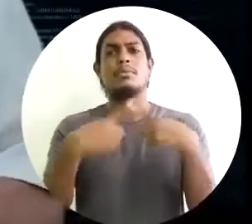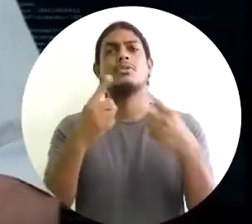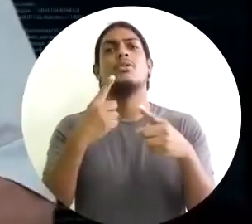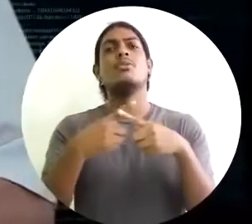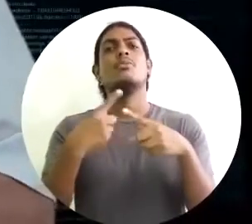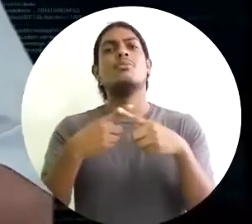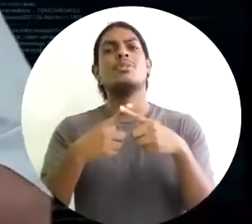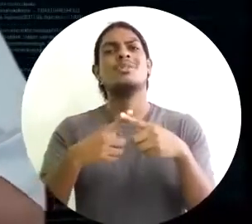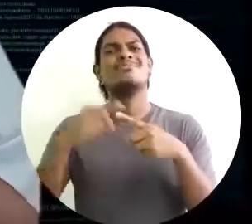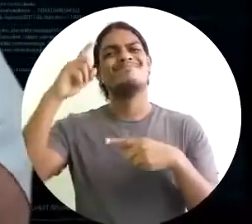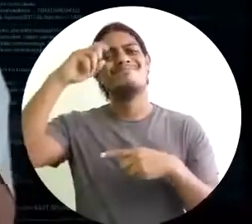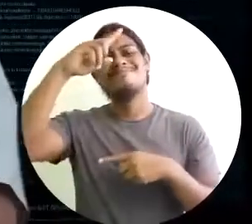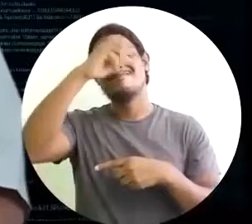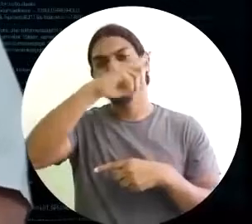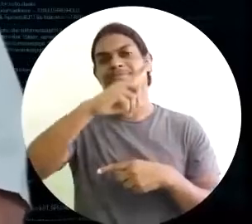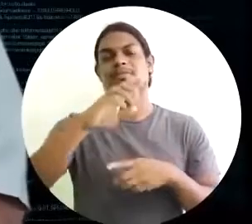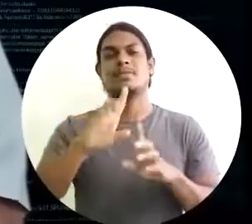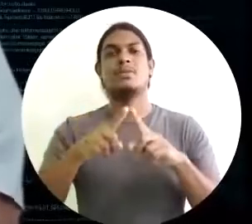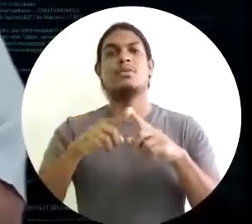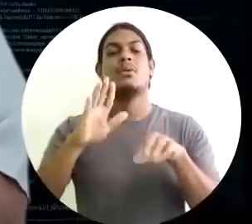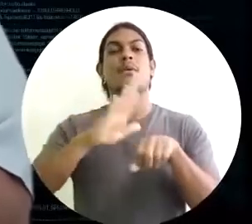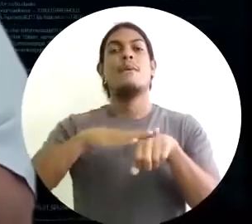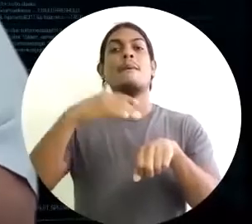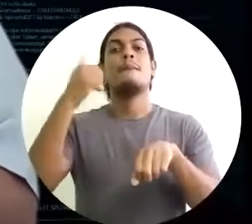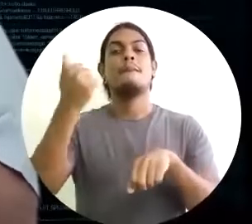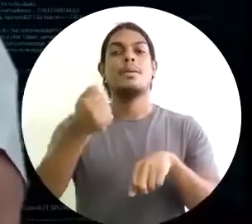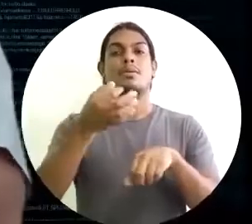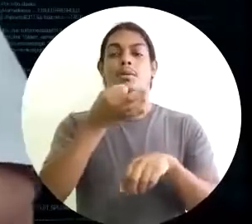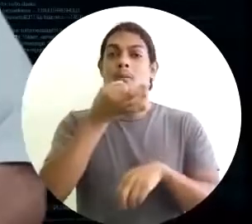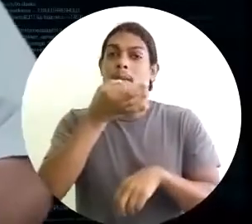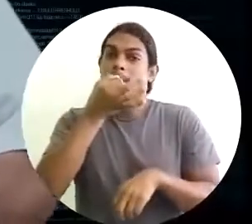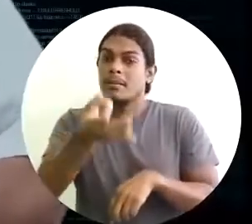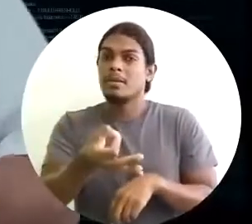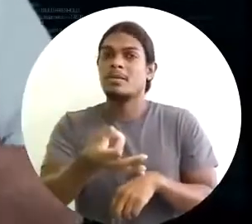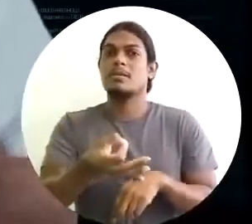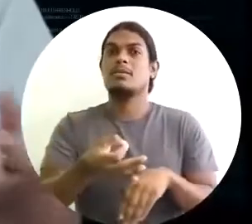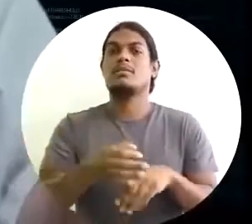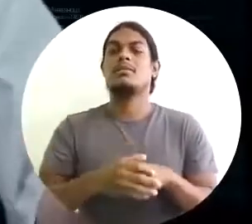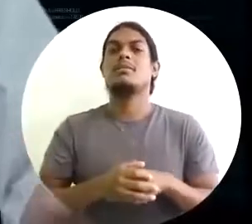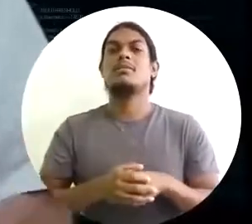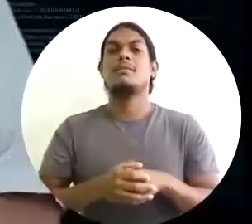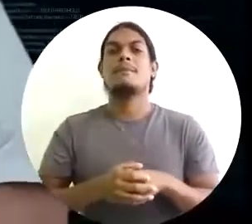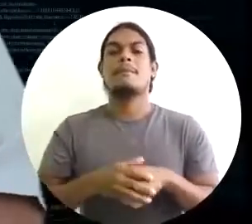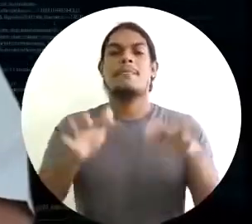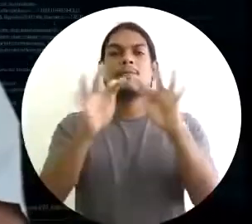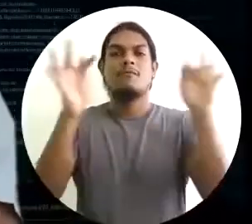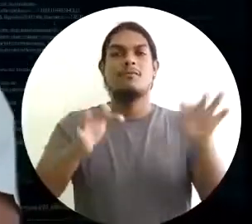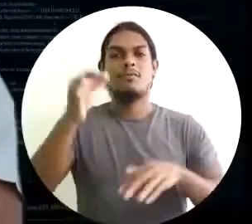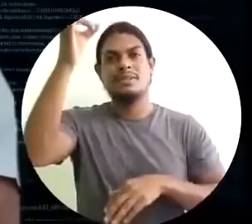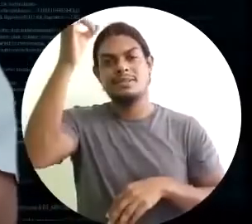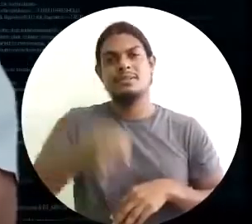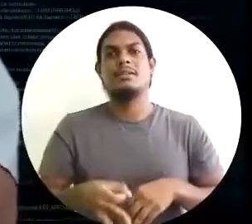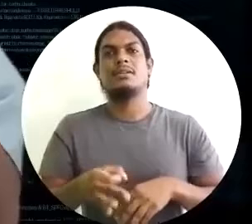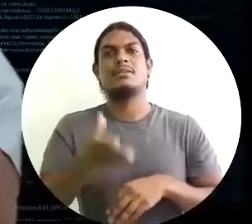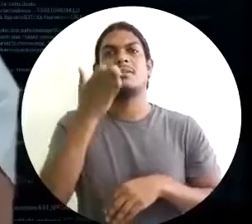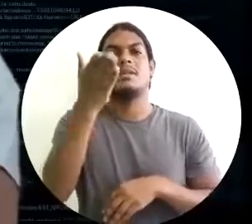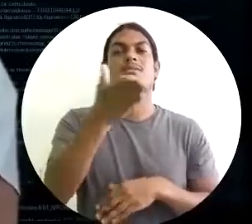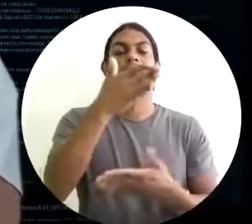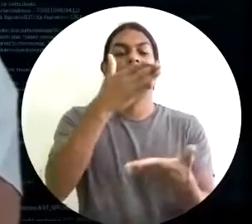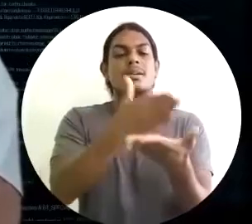vai complicar? Então, o mais adequado, o mais otimizado, a melhor maneira possível, é